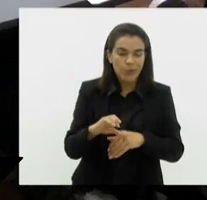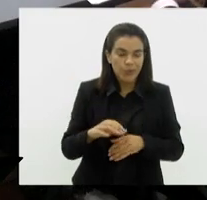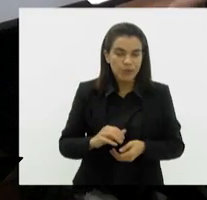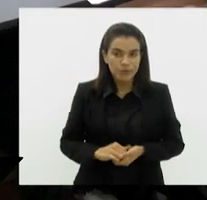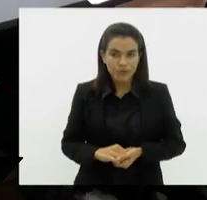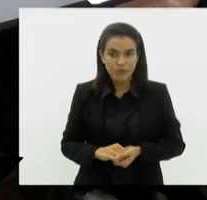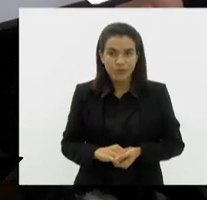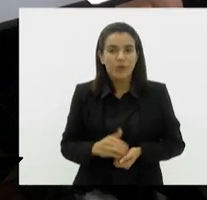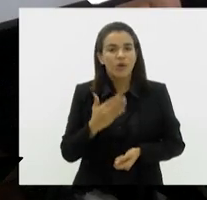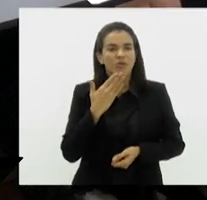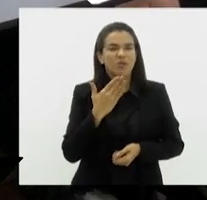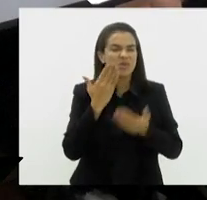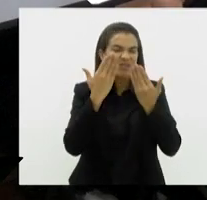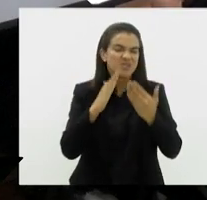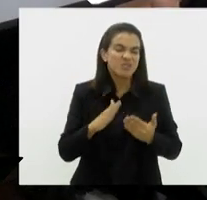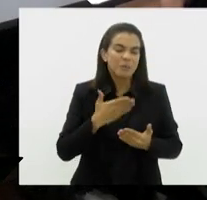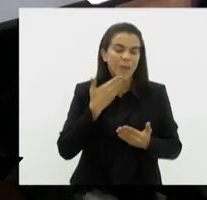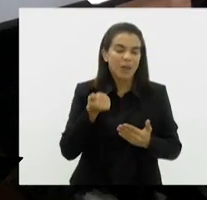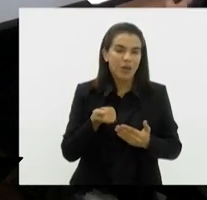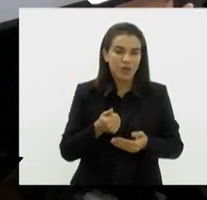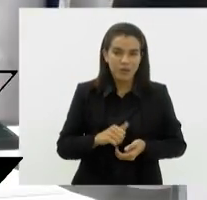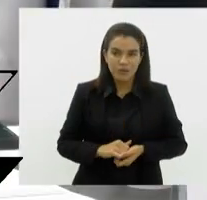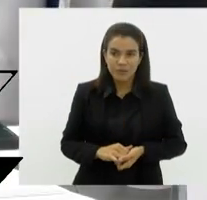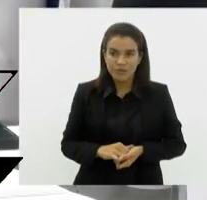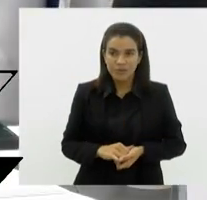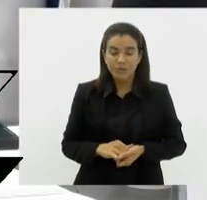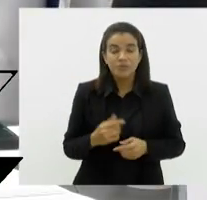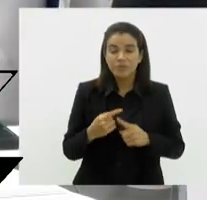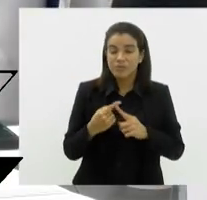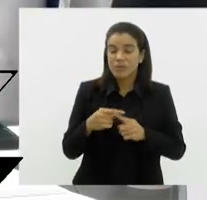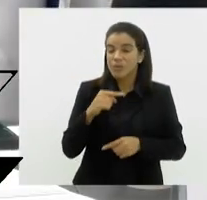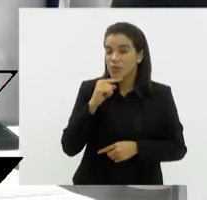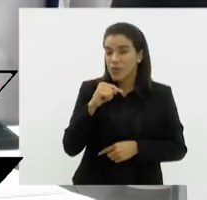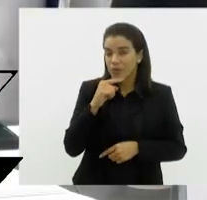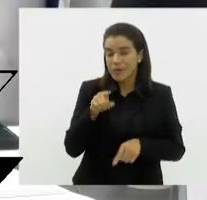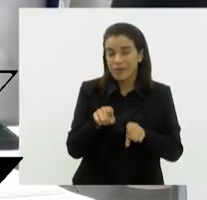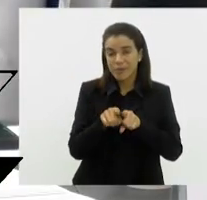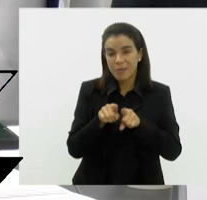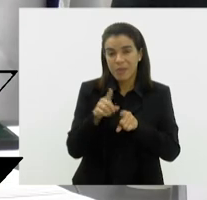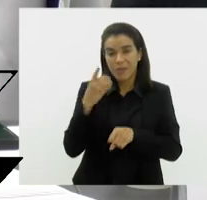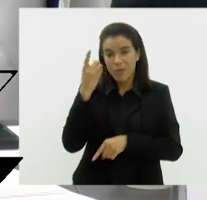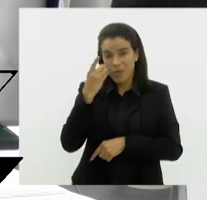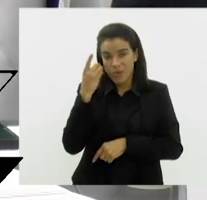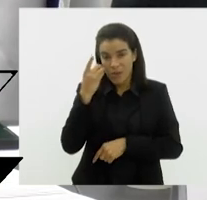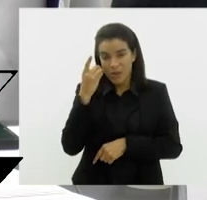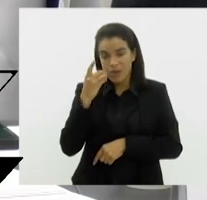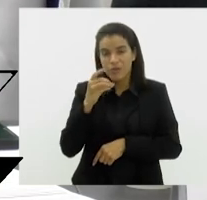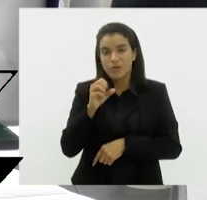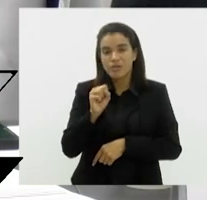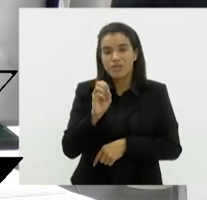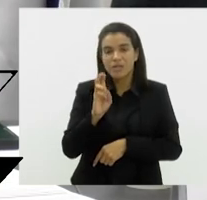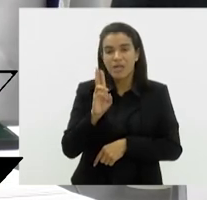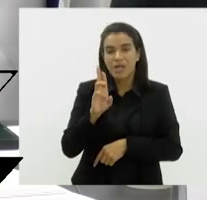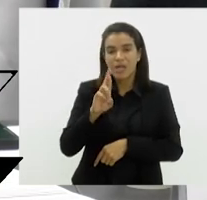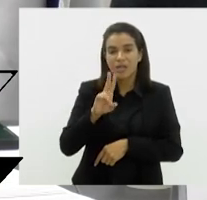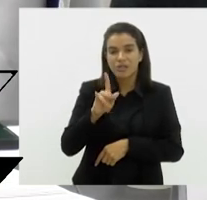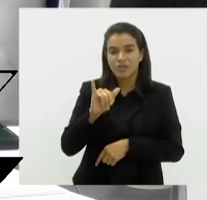é diferente. Até pedido vista, depois a gente volta. Porque tem uma dúvida aqui também trazida pelo deputado doutor Serginho, que é a